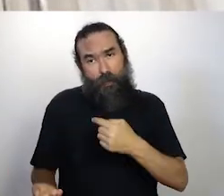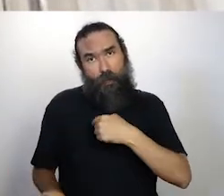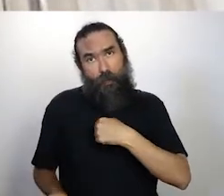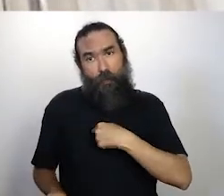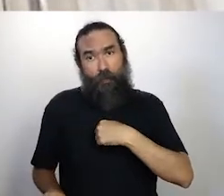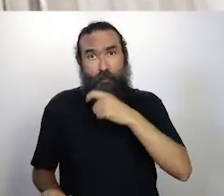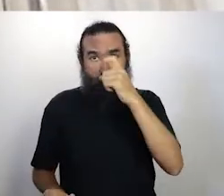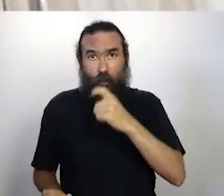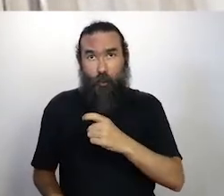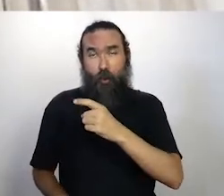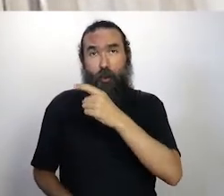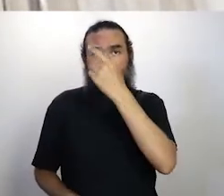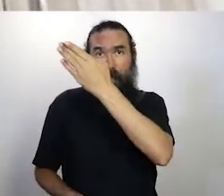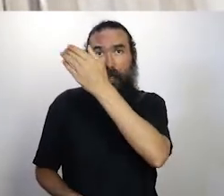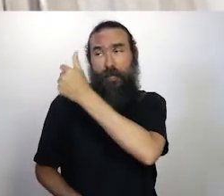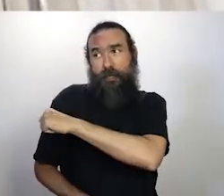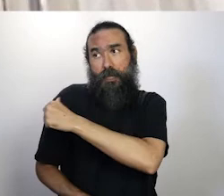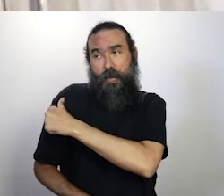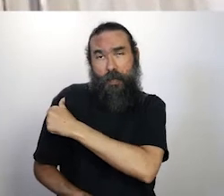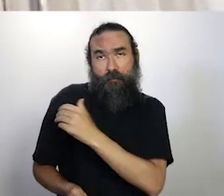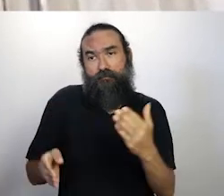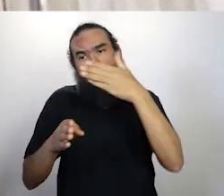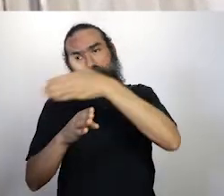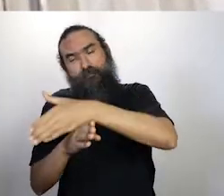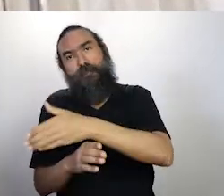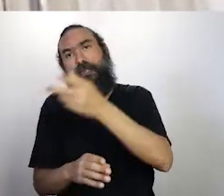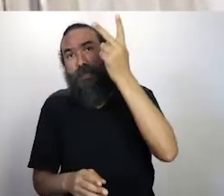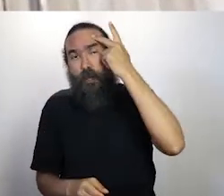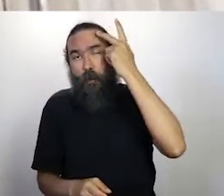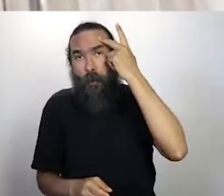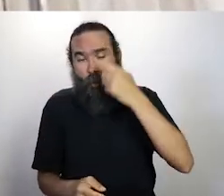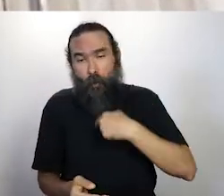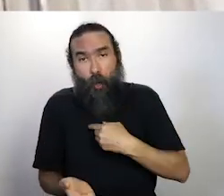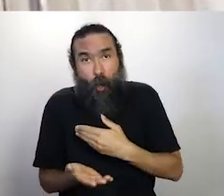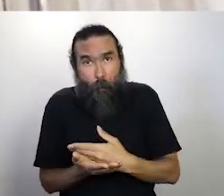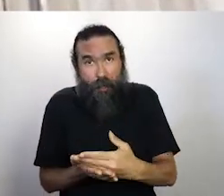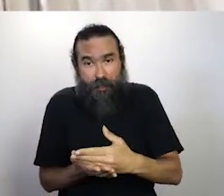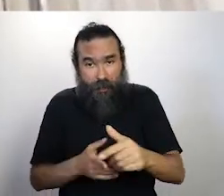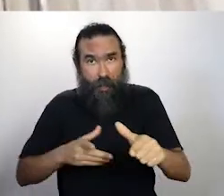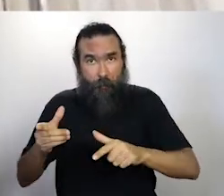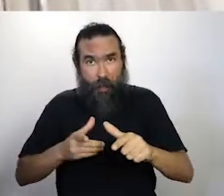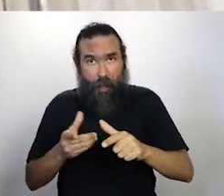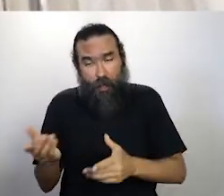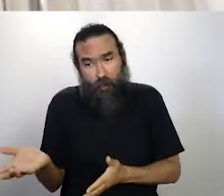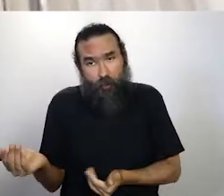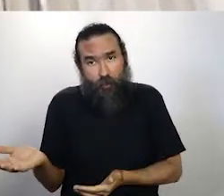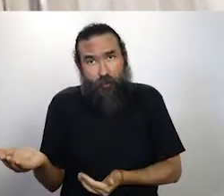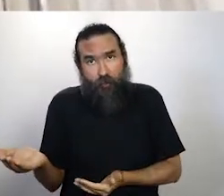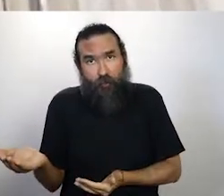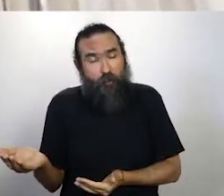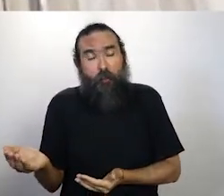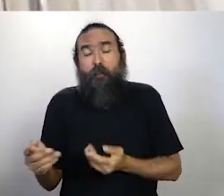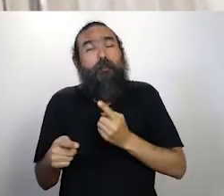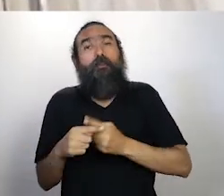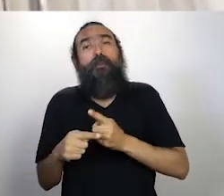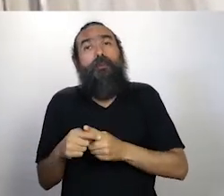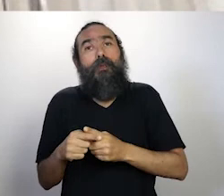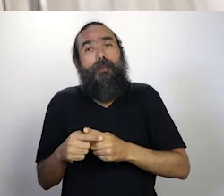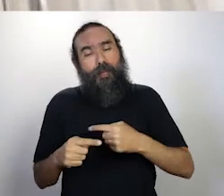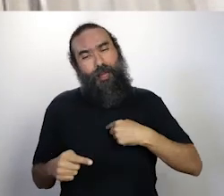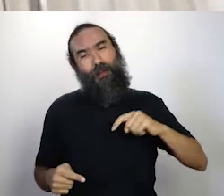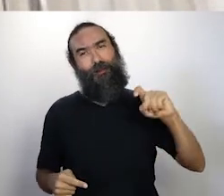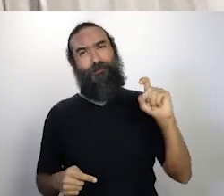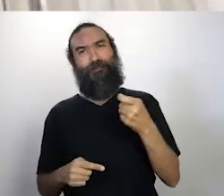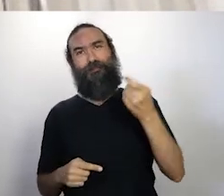hoje, comecei a trabalhar com juventudes, porque eu fui alcançado por um projeto com jovens, com 15 anos